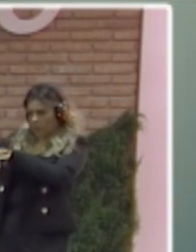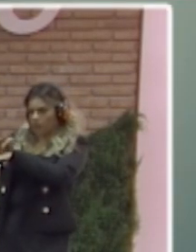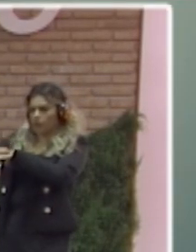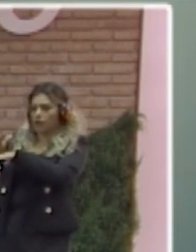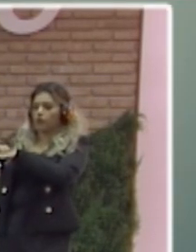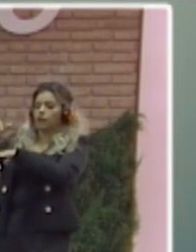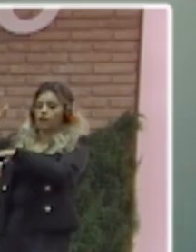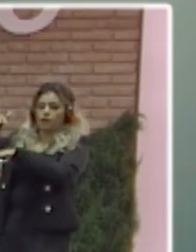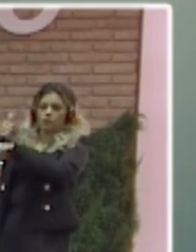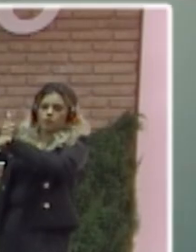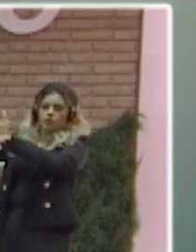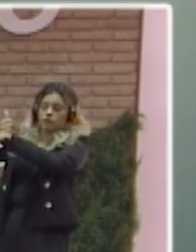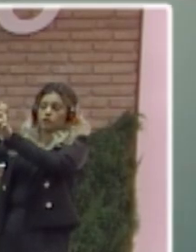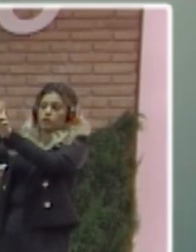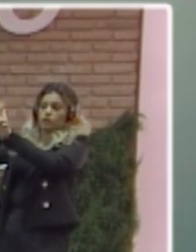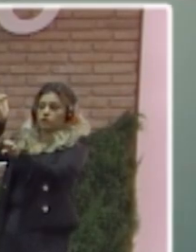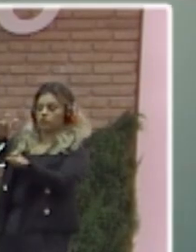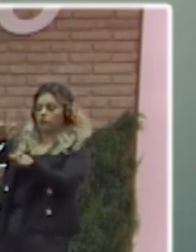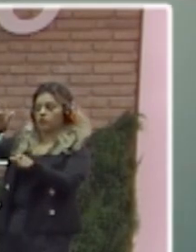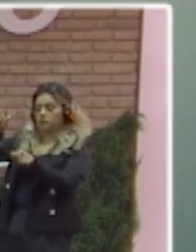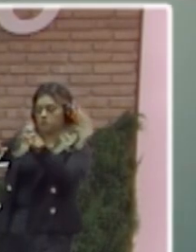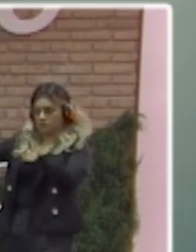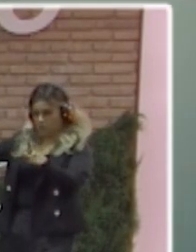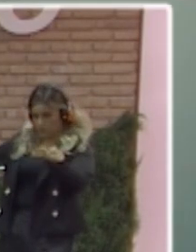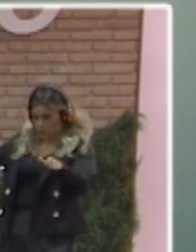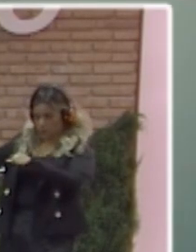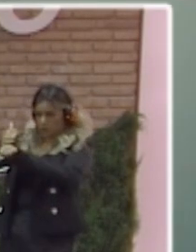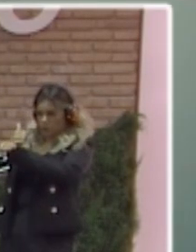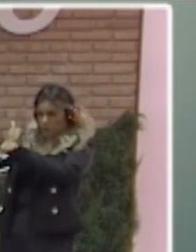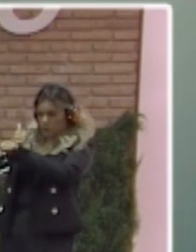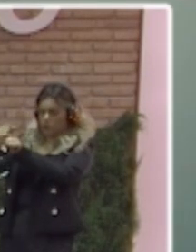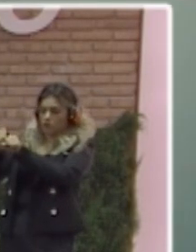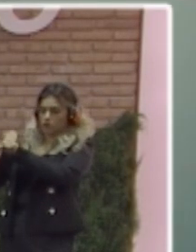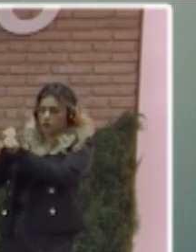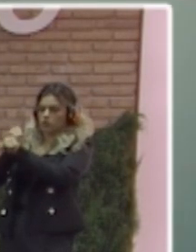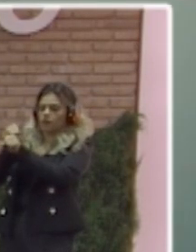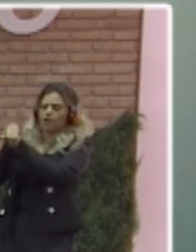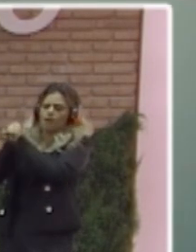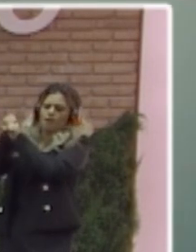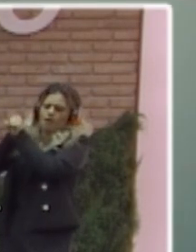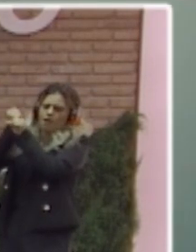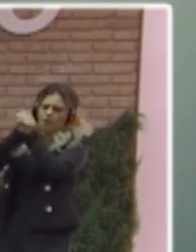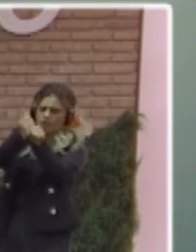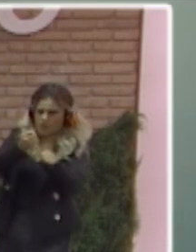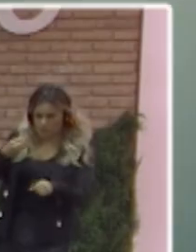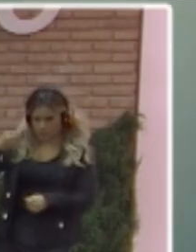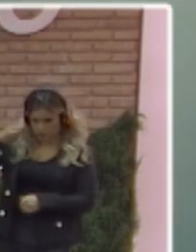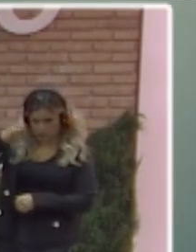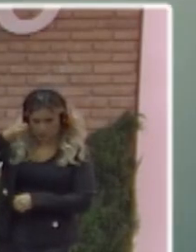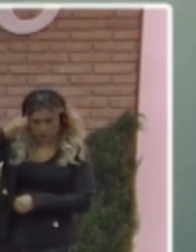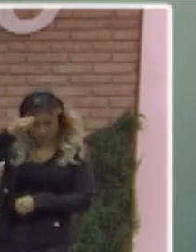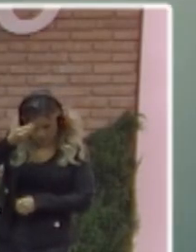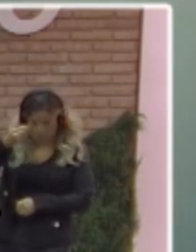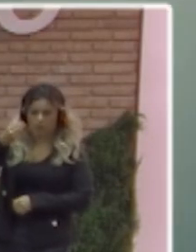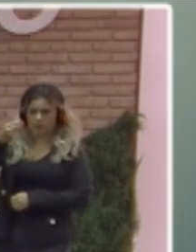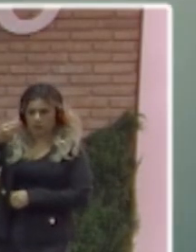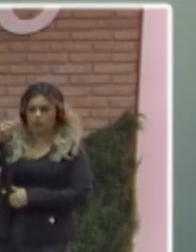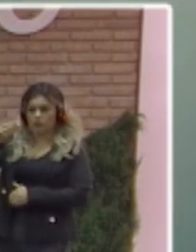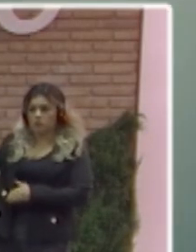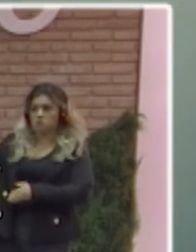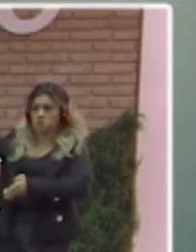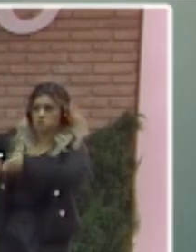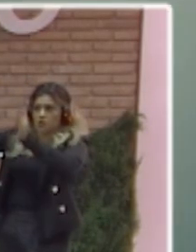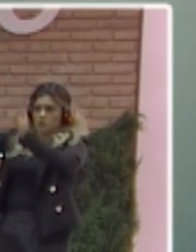por engenheiros e pessoas e profissionais da construção com anos de carreira, entregando